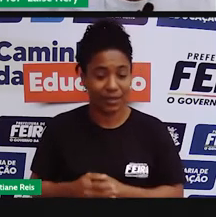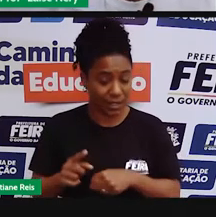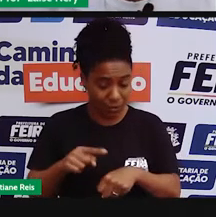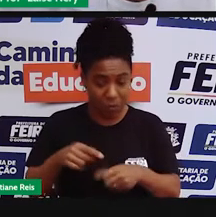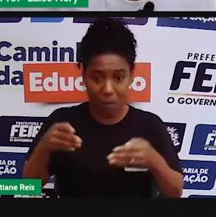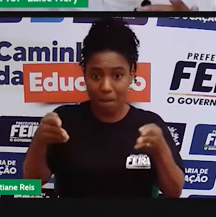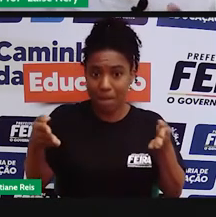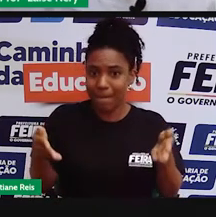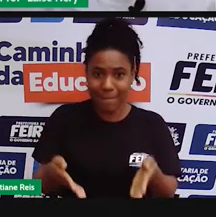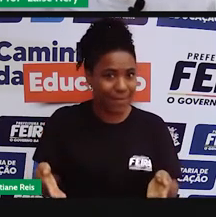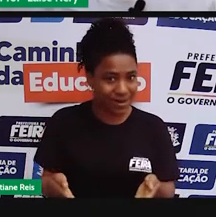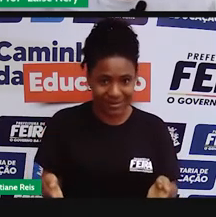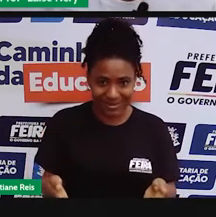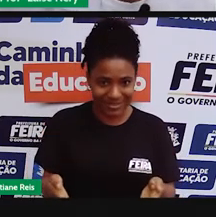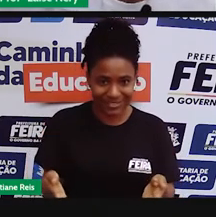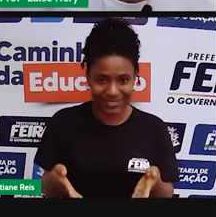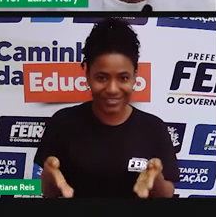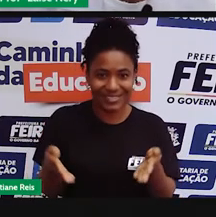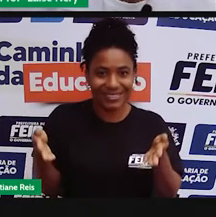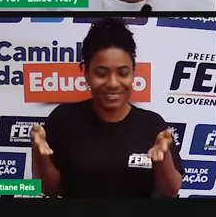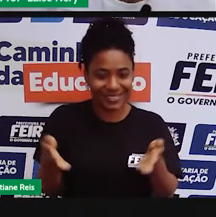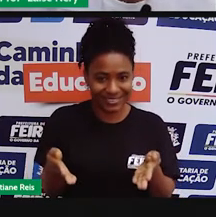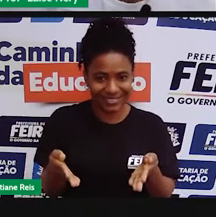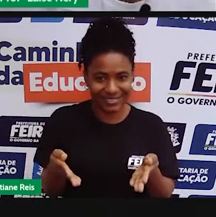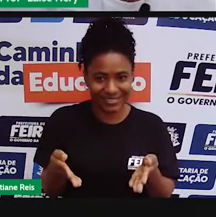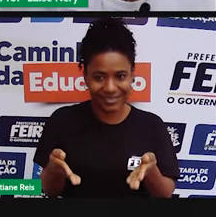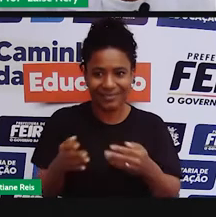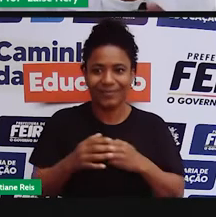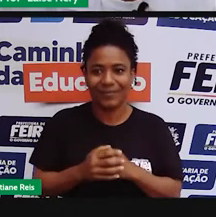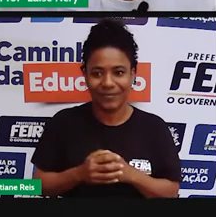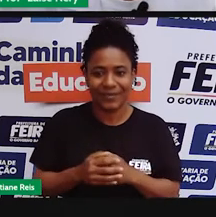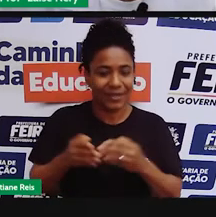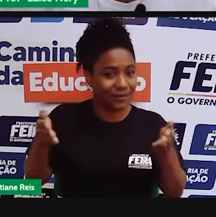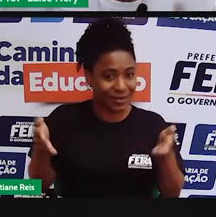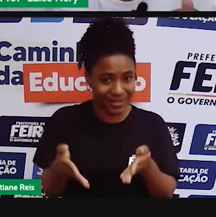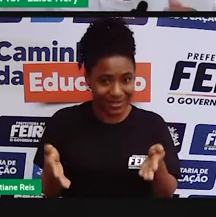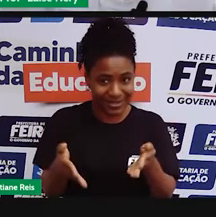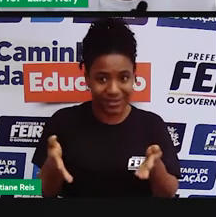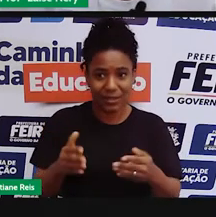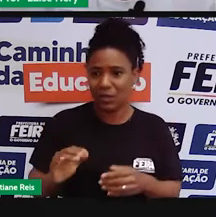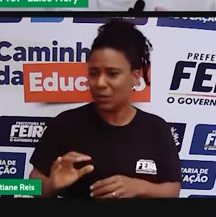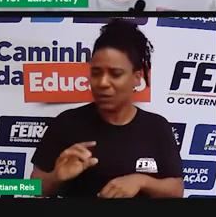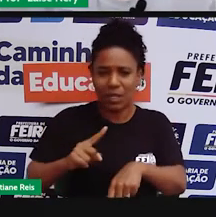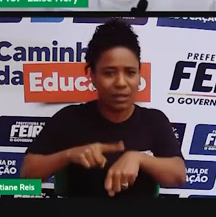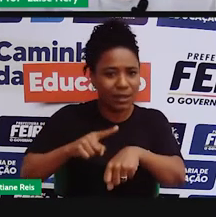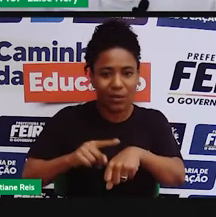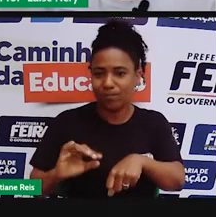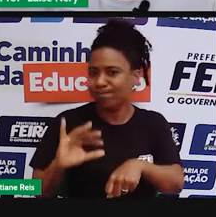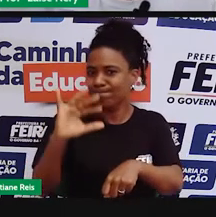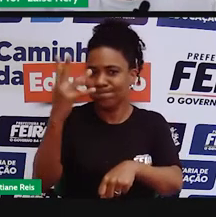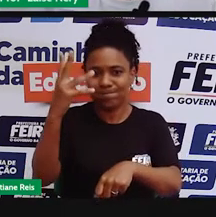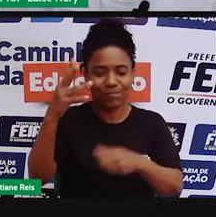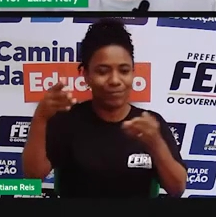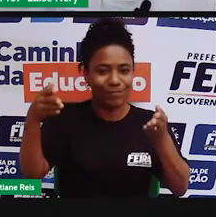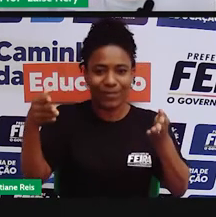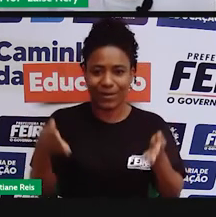presente, que é quando o fato ocorre no momento em que se